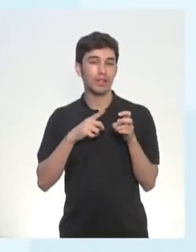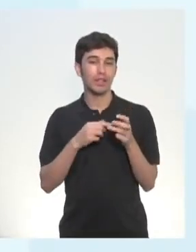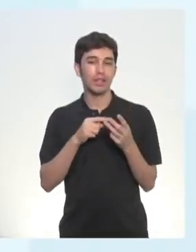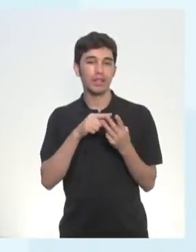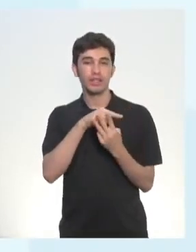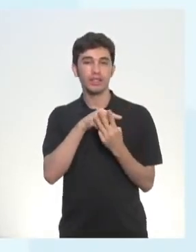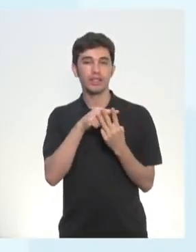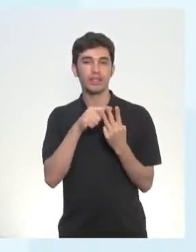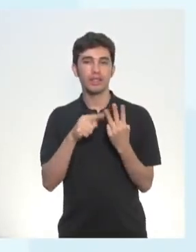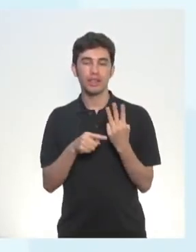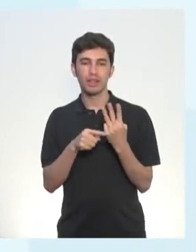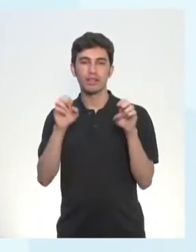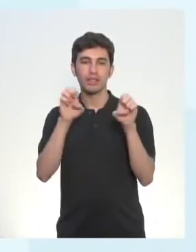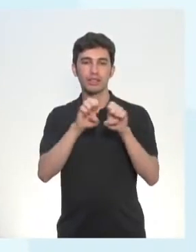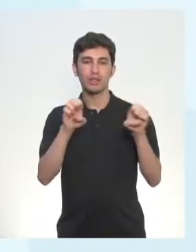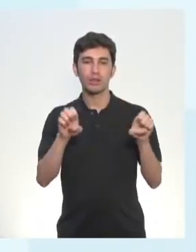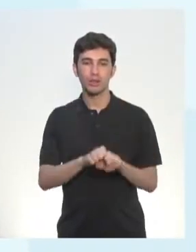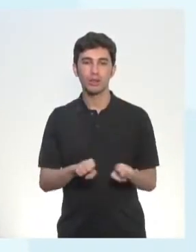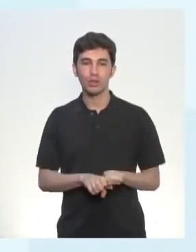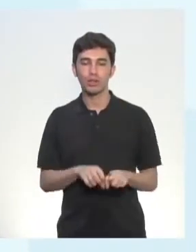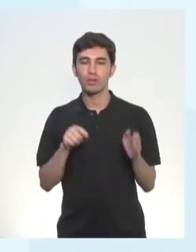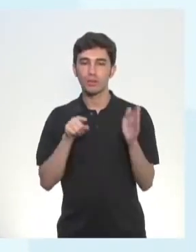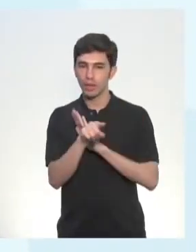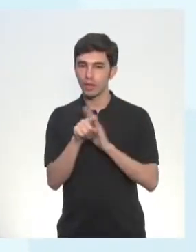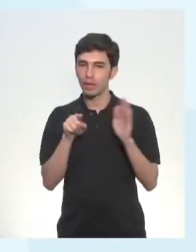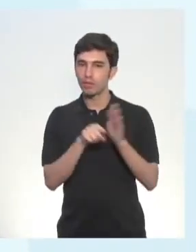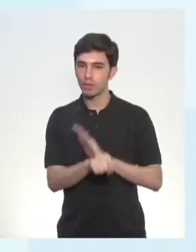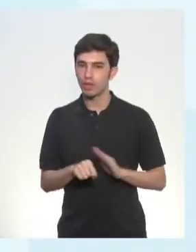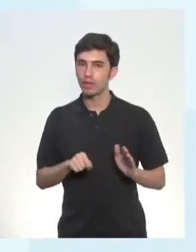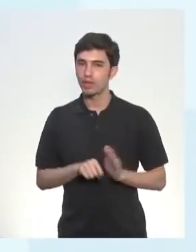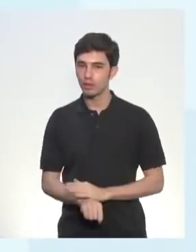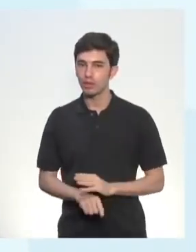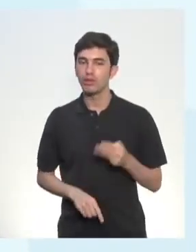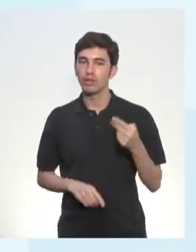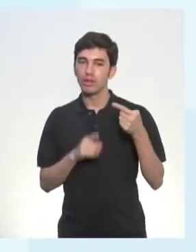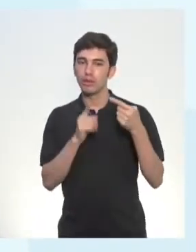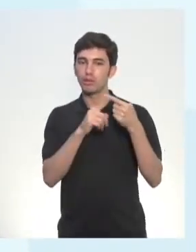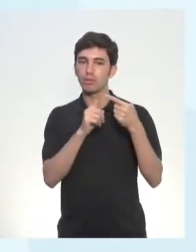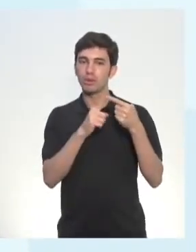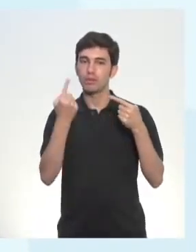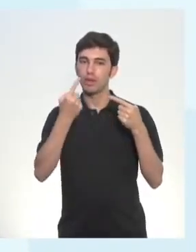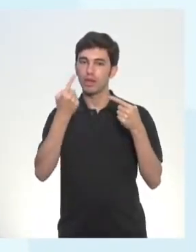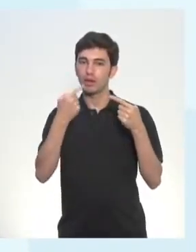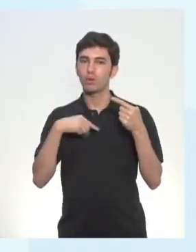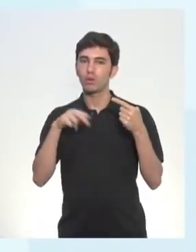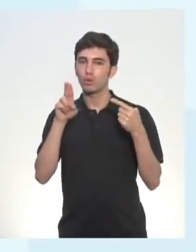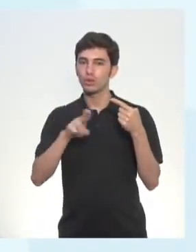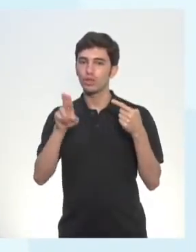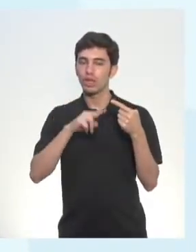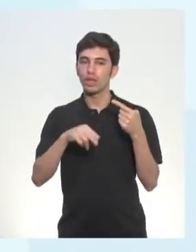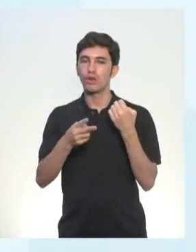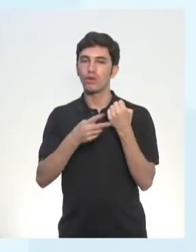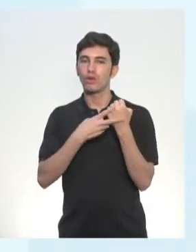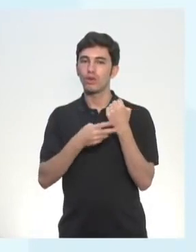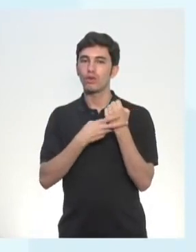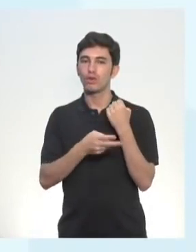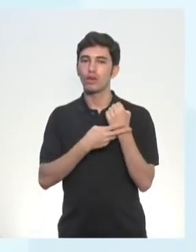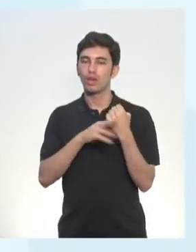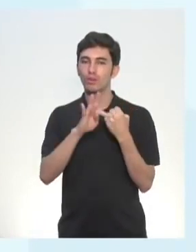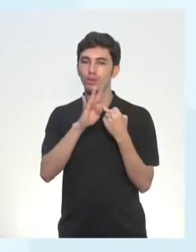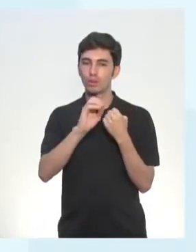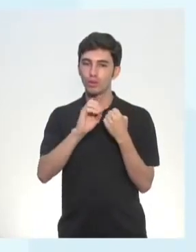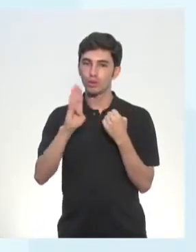de questão aqui. Essa questão aqui está usando o verbo be, né? Que a gente vê lá na 6º